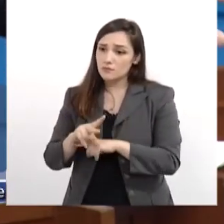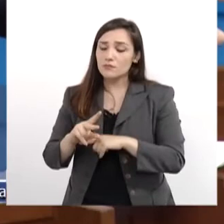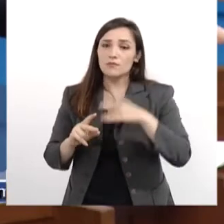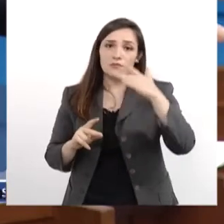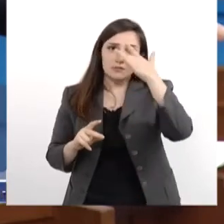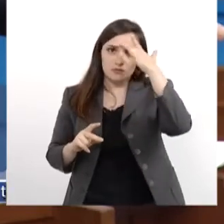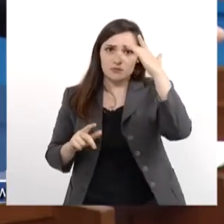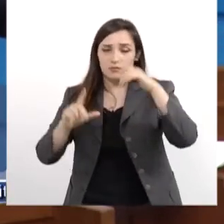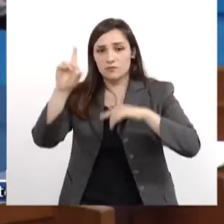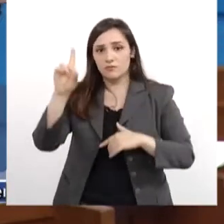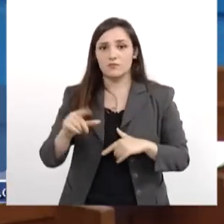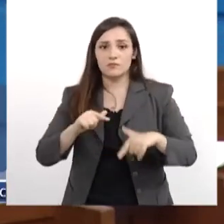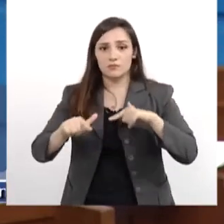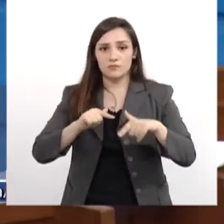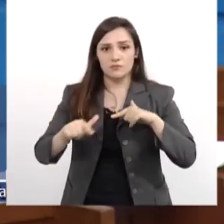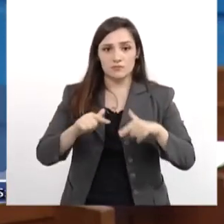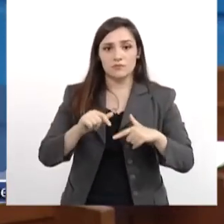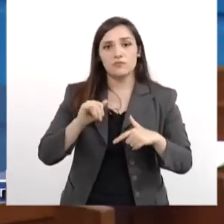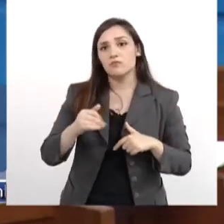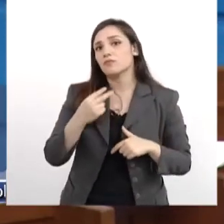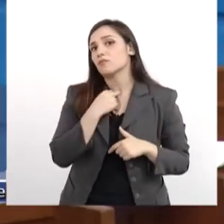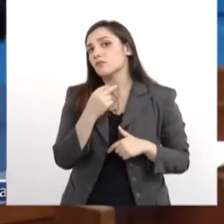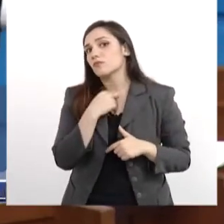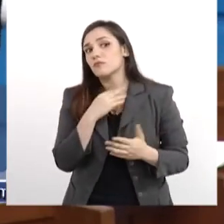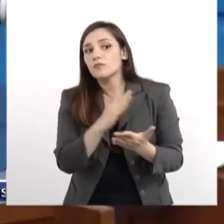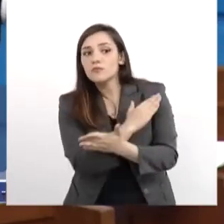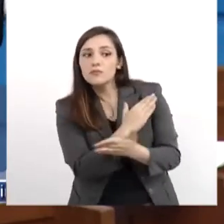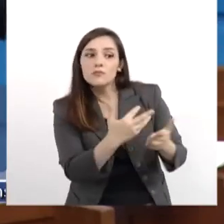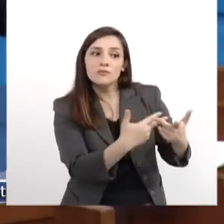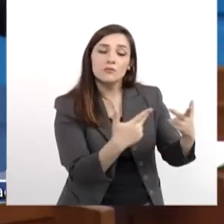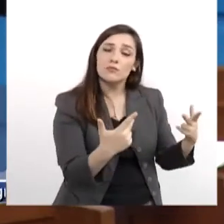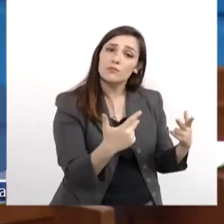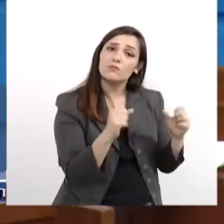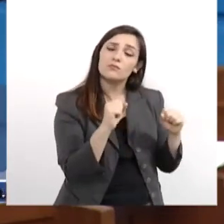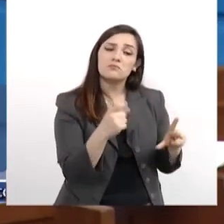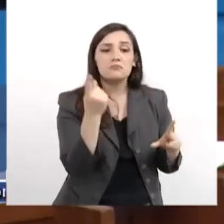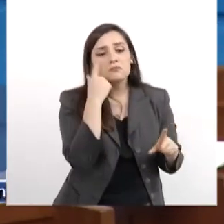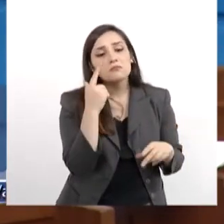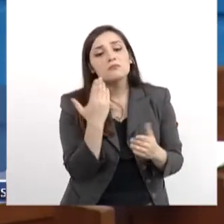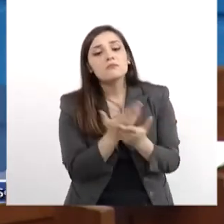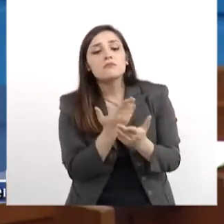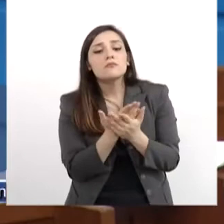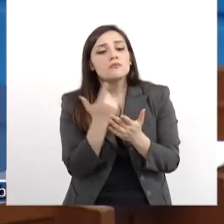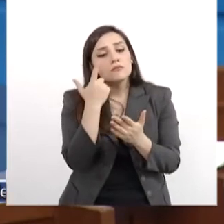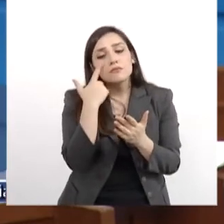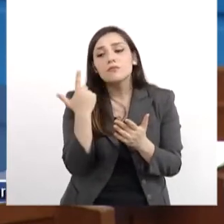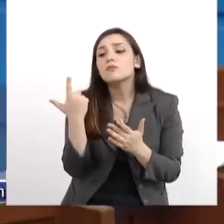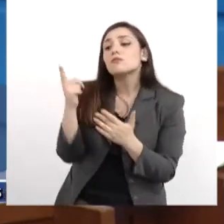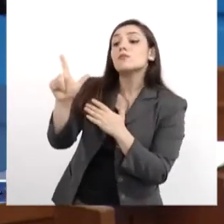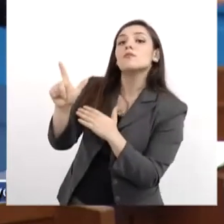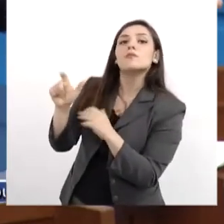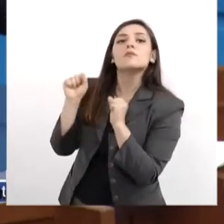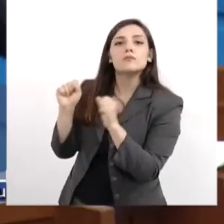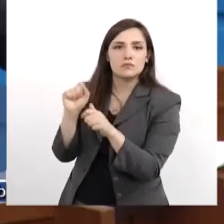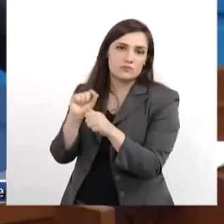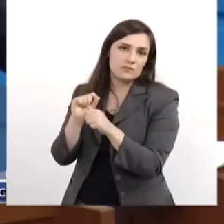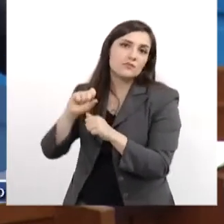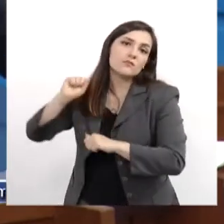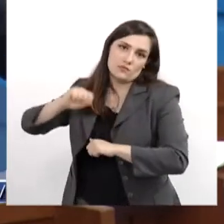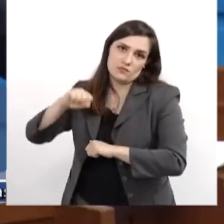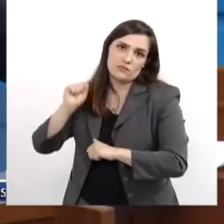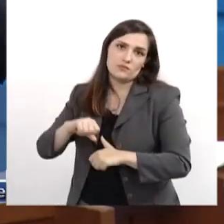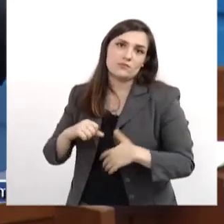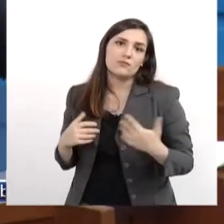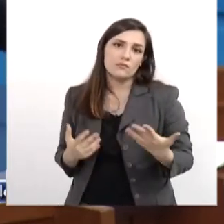com deficiência, né? Se ela não pode fazer determinada atividade, com certeza ela pode realizar outras atividades dentro da